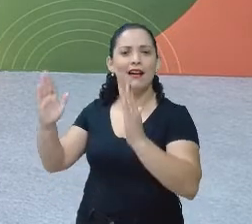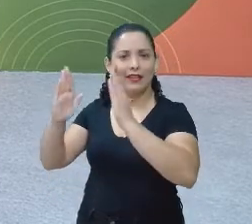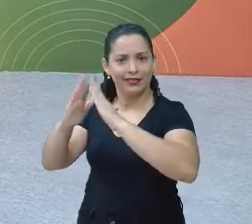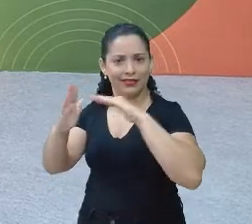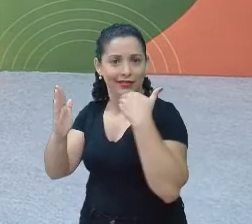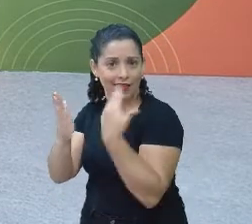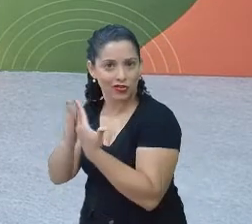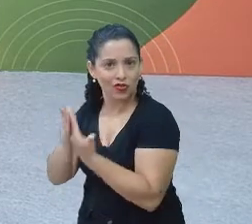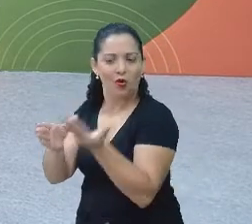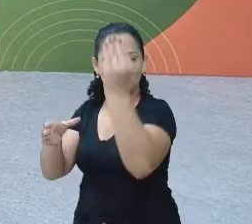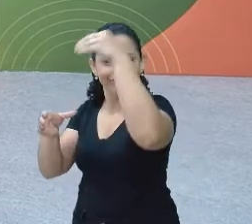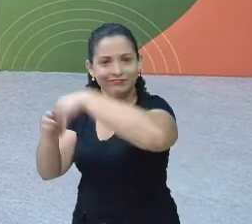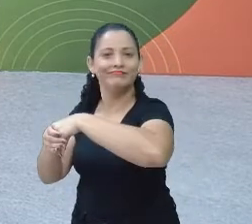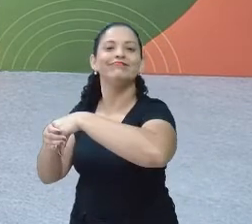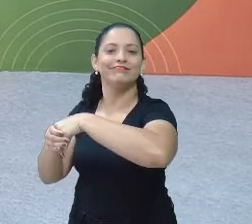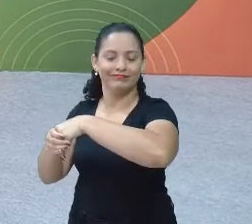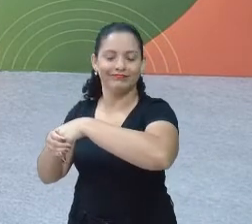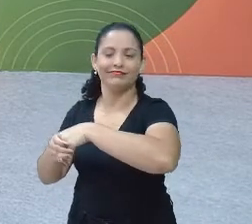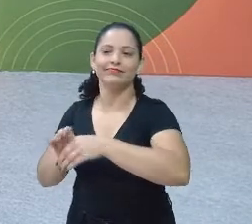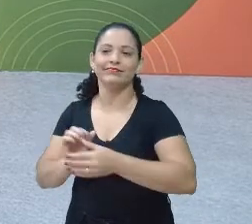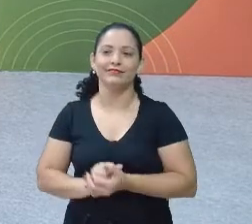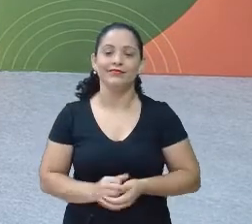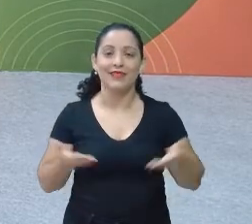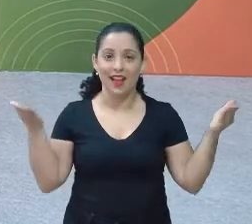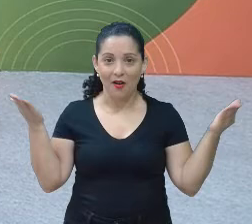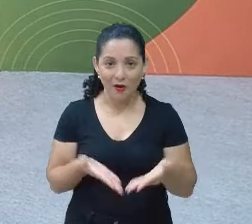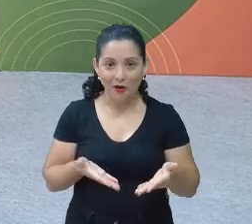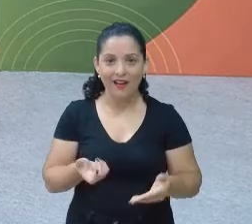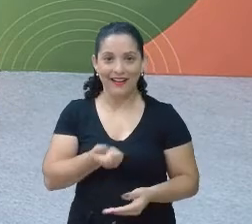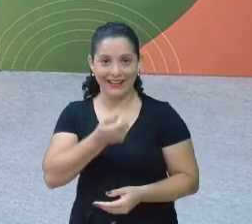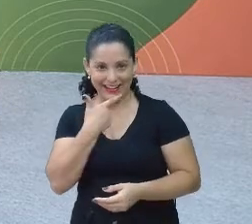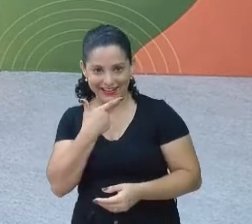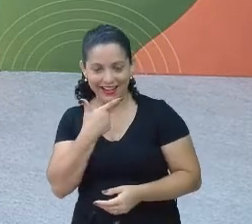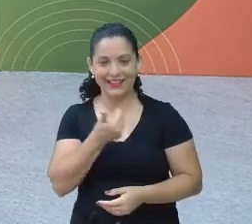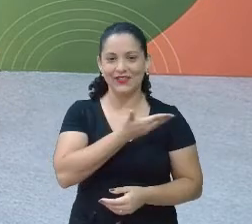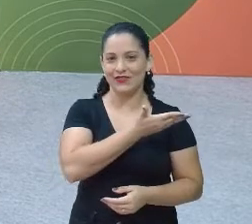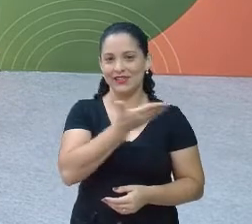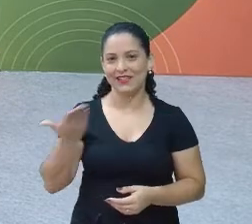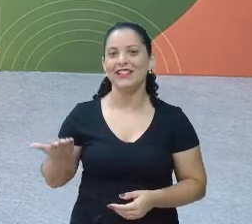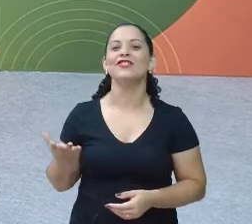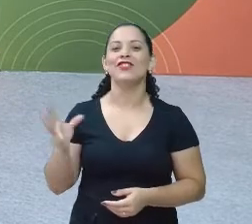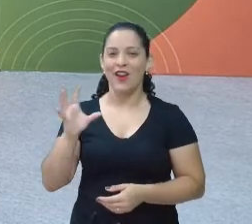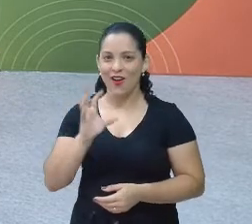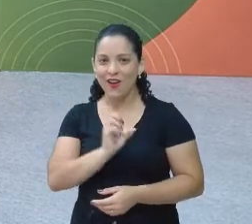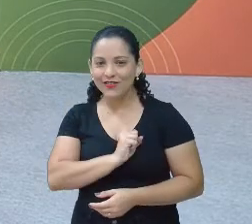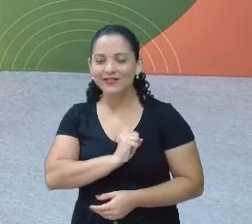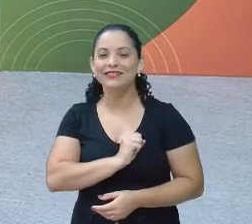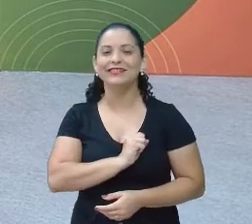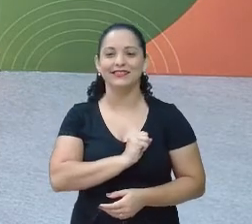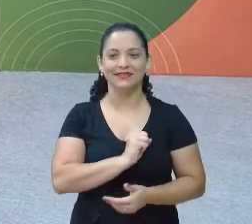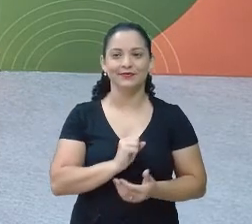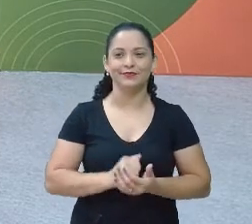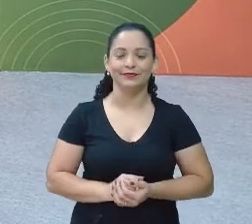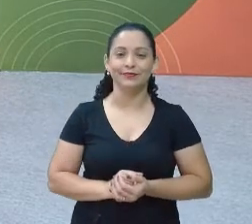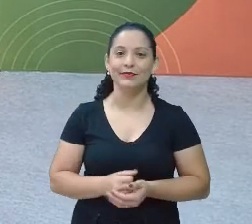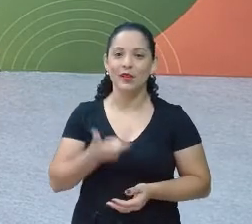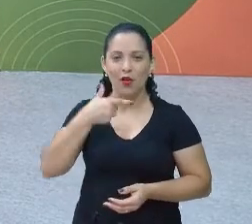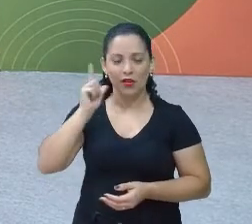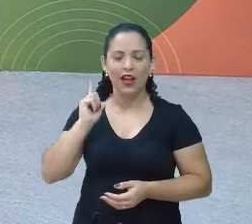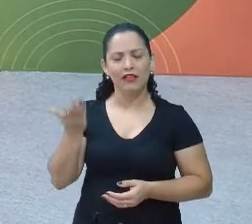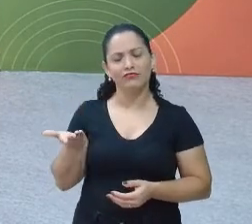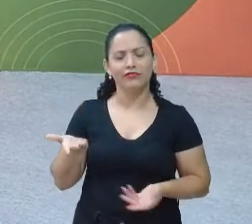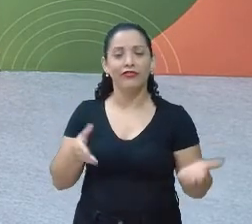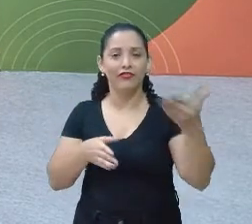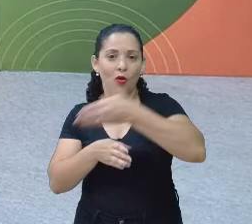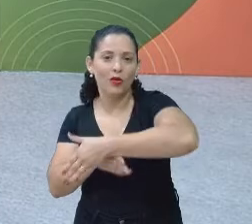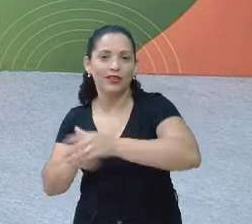at school. E agora tem uma bem engraçadinha, porque vocês gostam de dizer isso, né? E aí eu cheguei na sala de inglês, na aula de inglês uma vez, e a